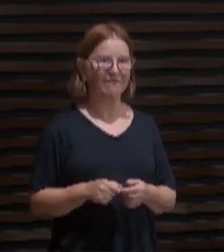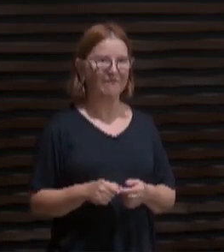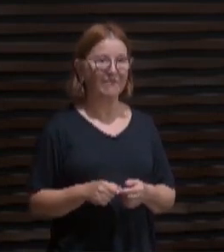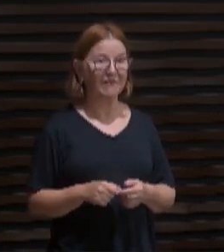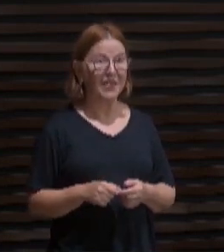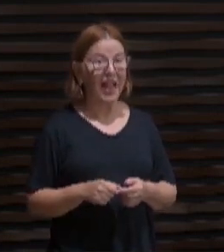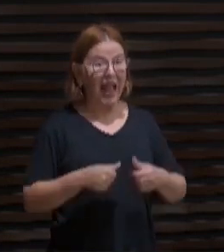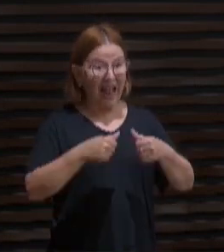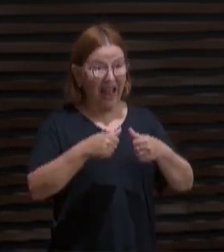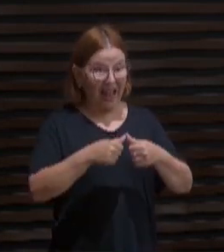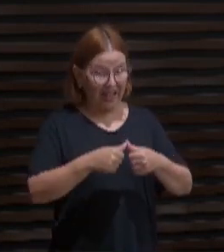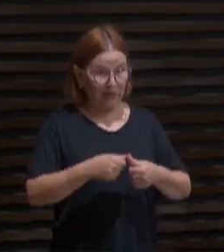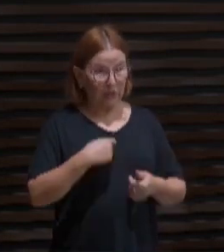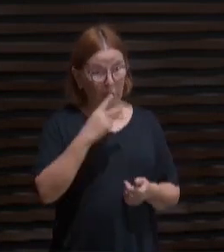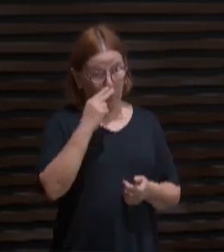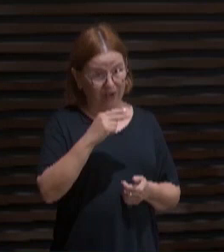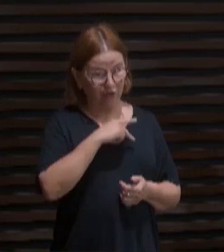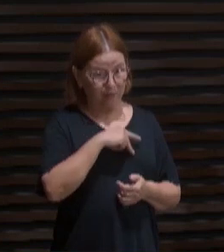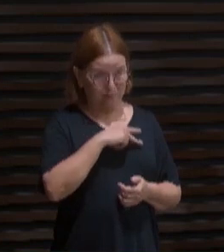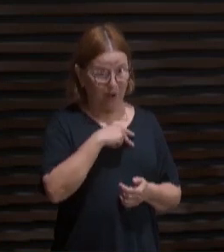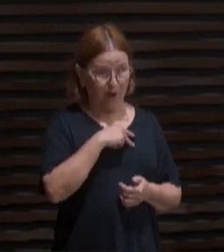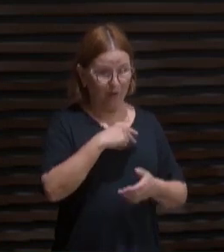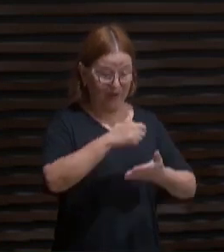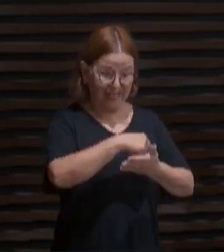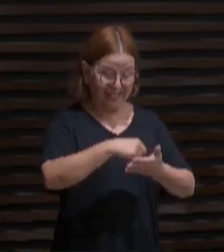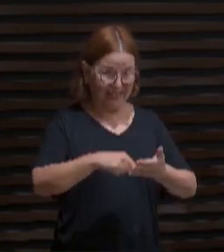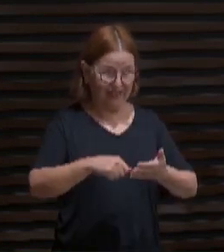esteja falando a estas